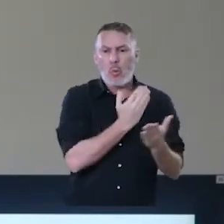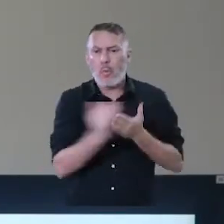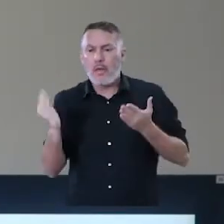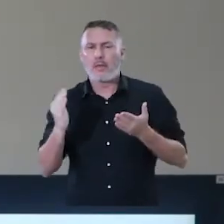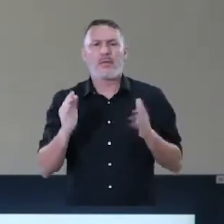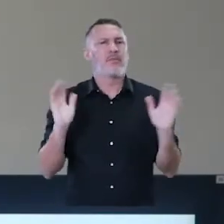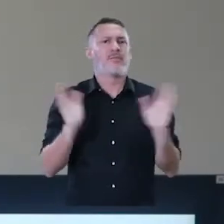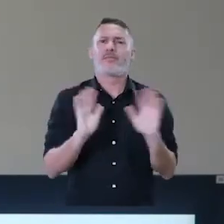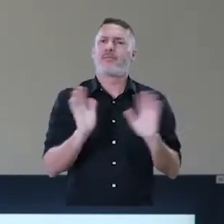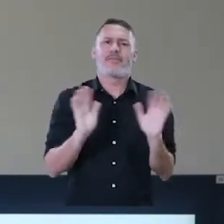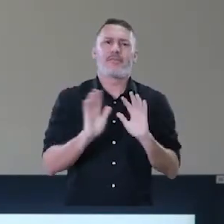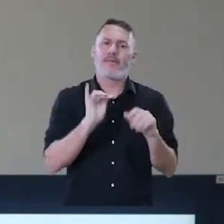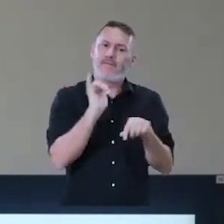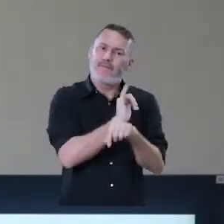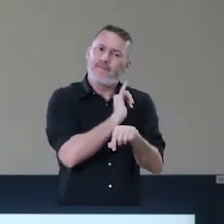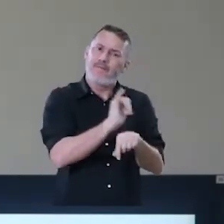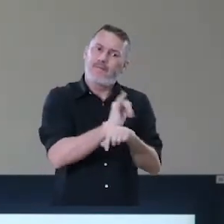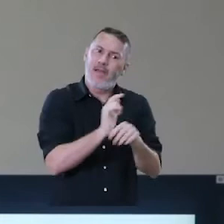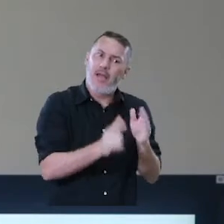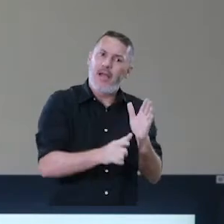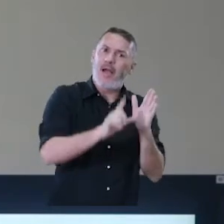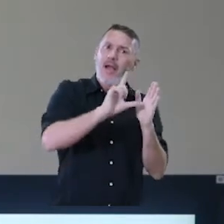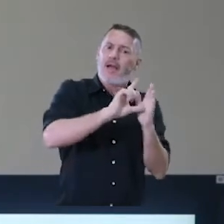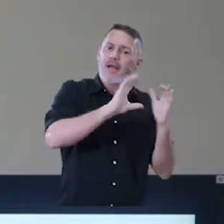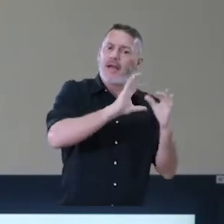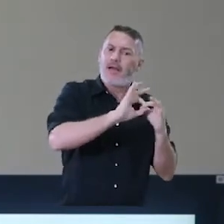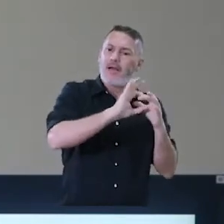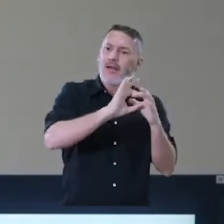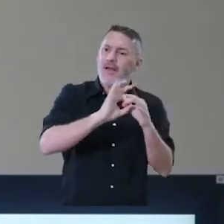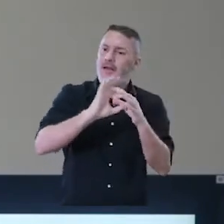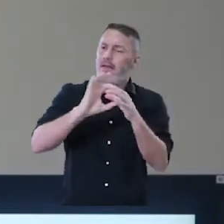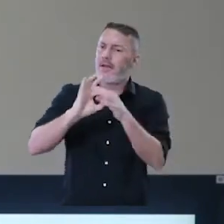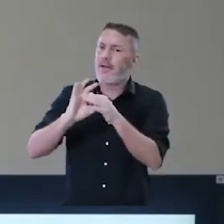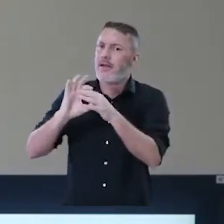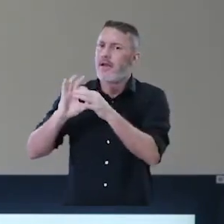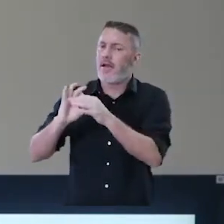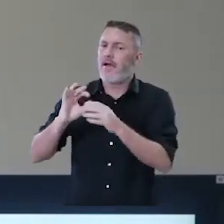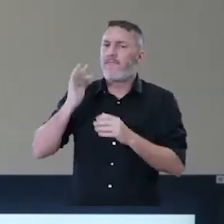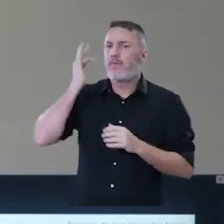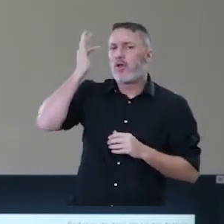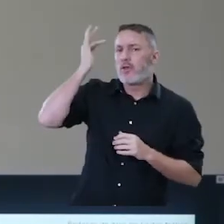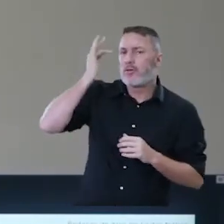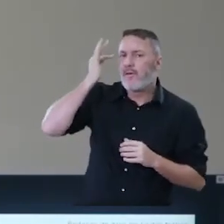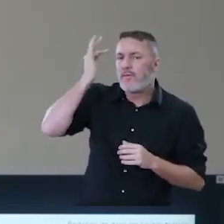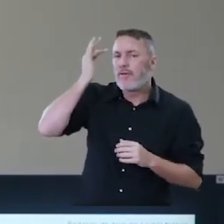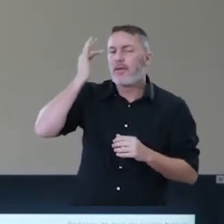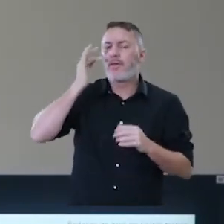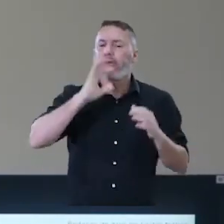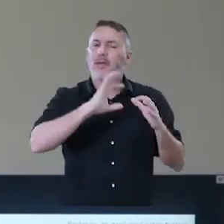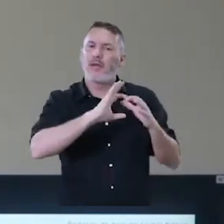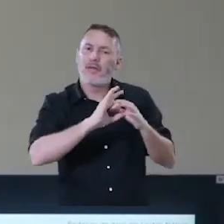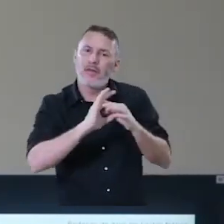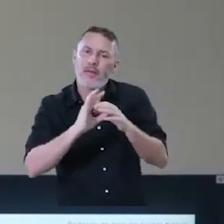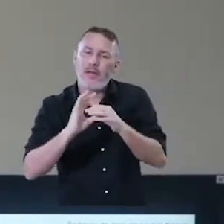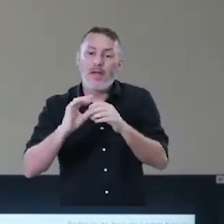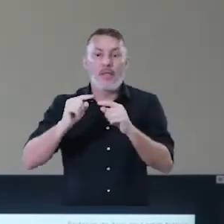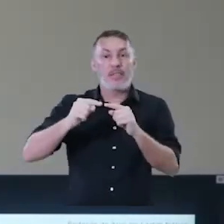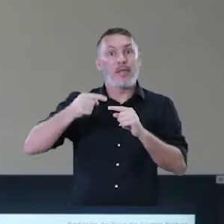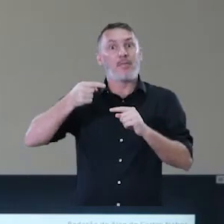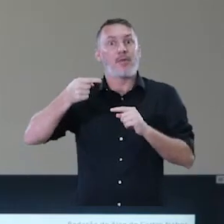forma. Percebe que no Brasil um texto direto, até mesmo cansativos. O que o cara está falando? E agora começar